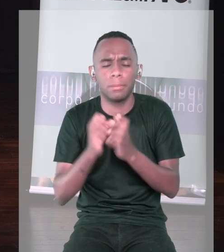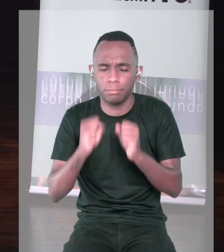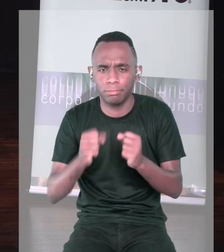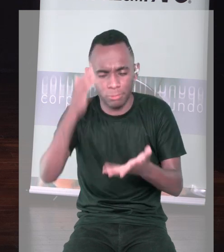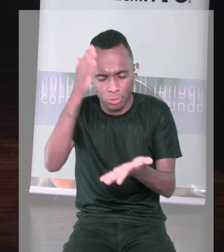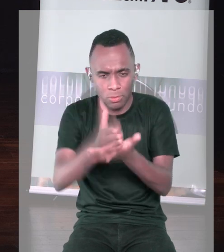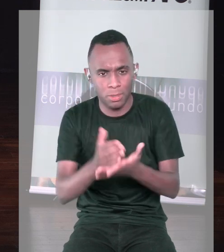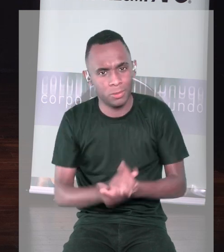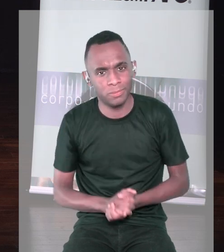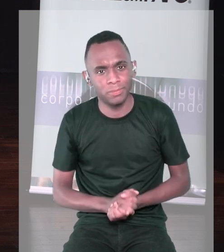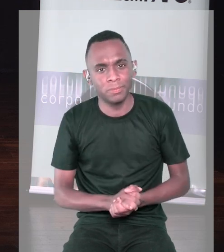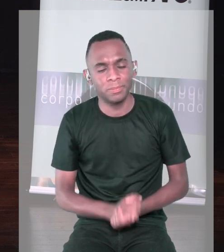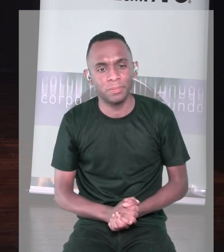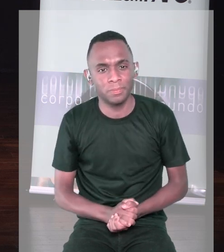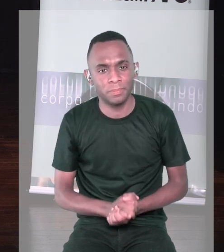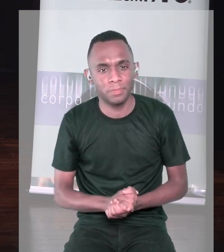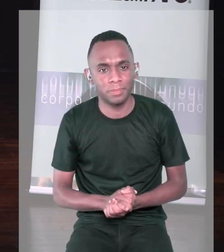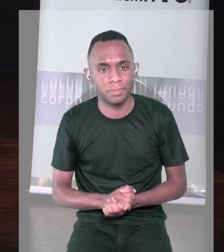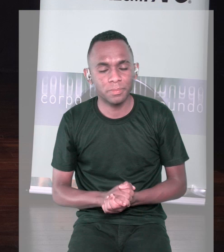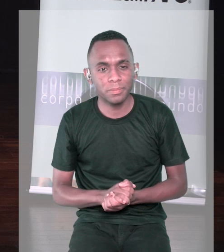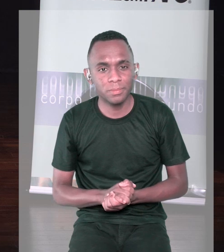aberto ao meio.